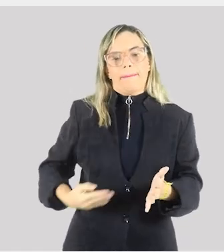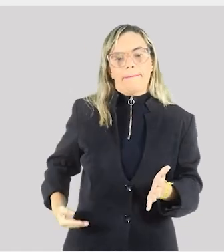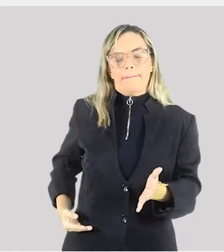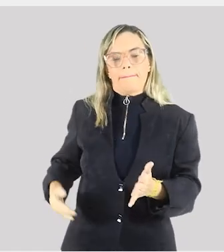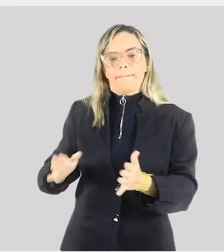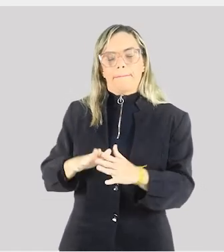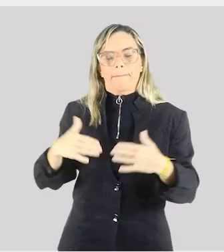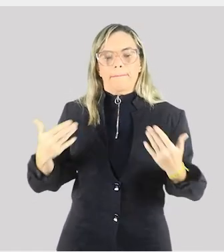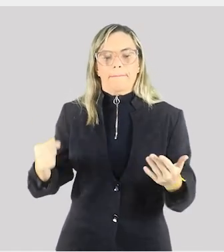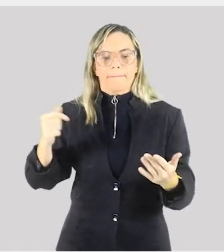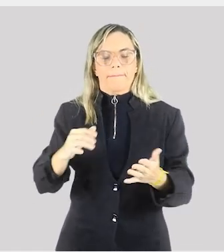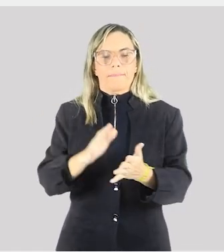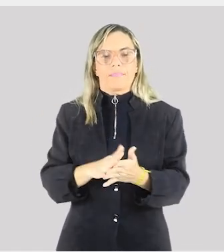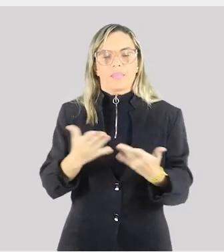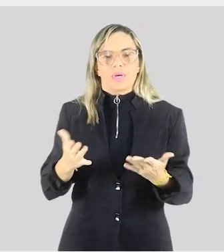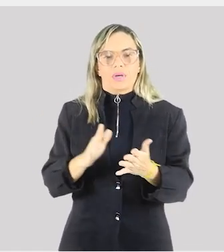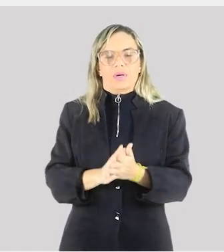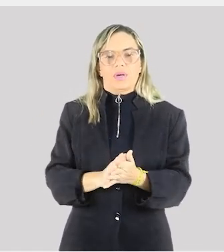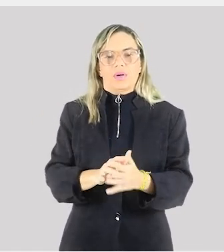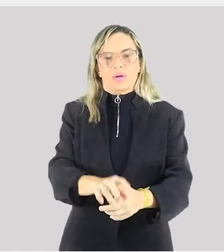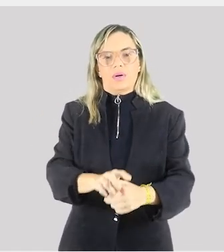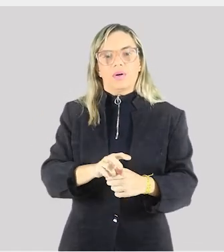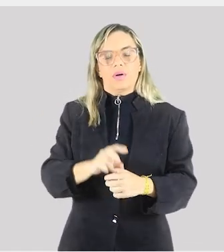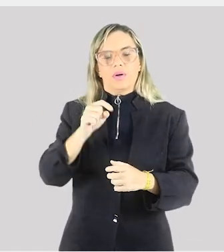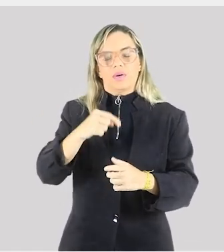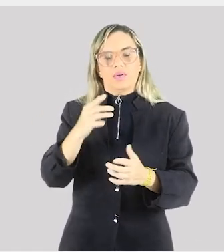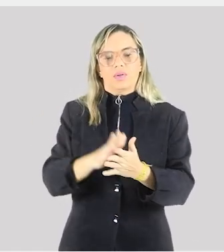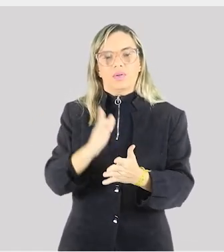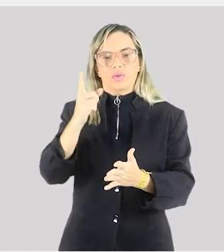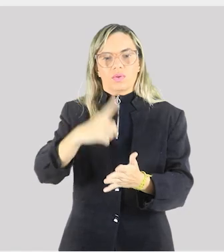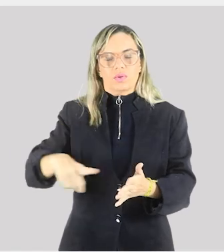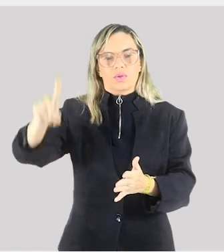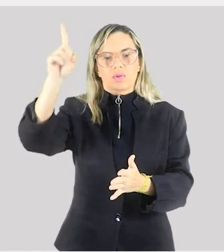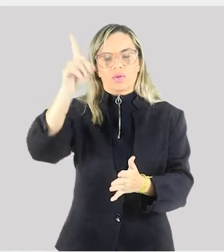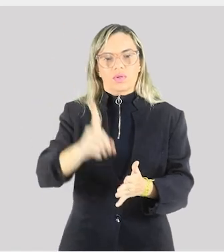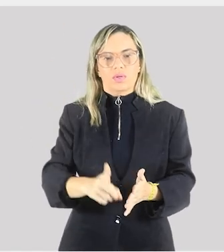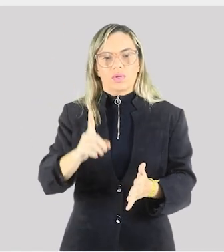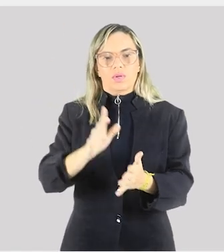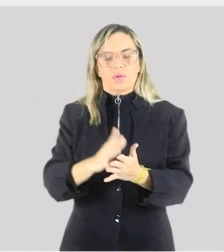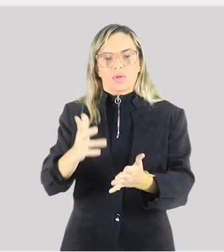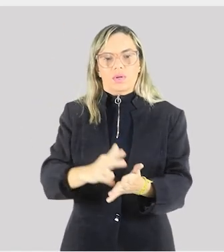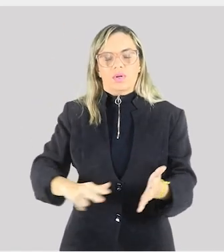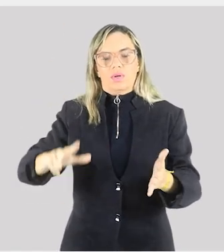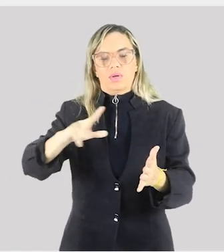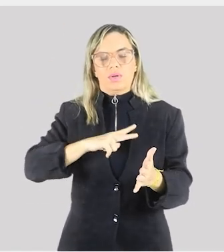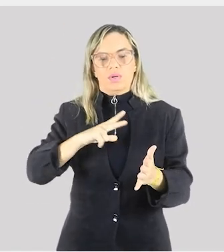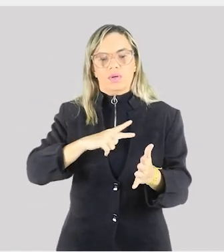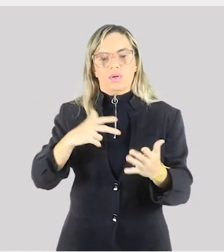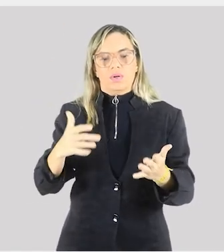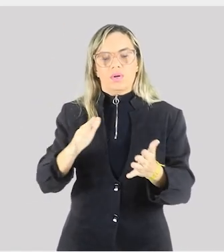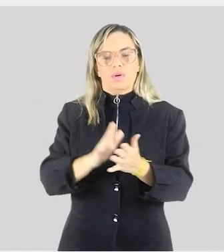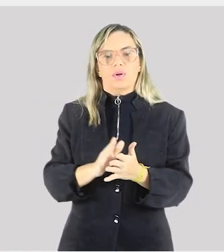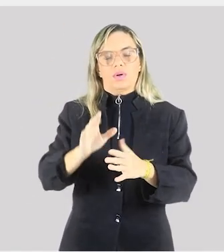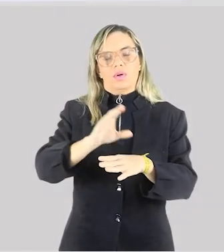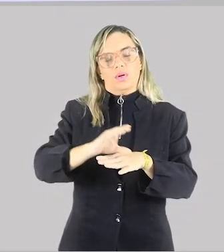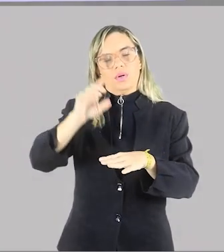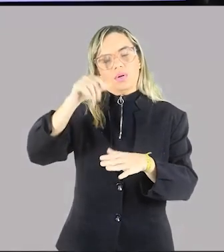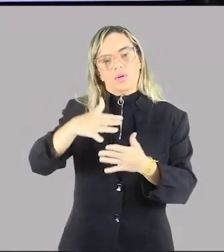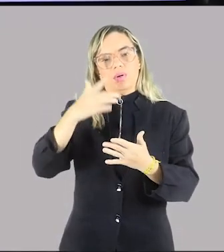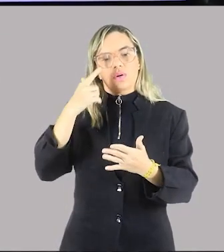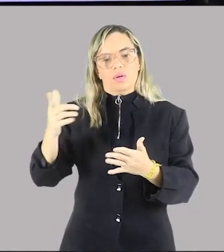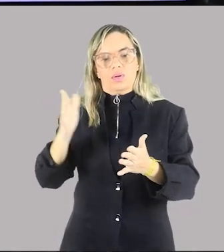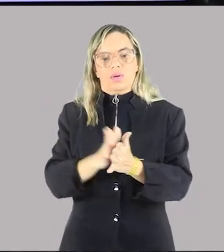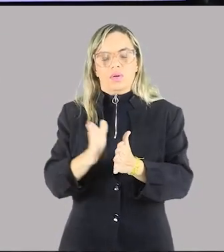pega emprestado uma ideia que é do direito privado, do direito civil, que é a ideia do mandato e a ideia